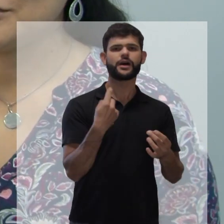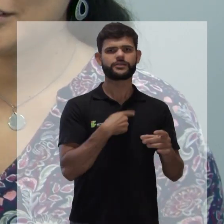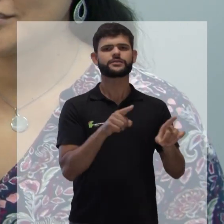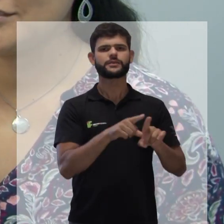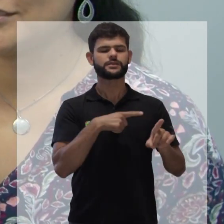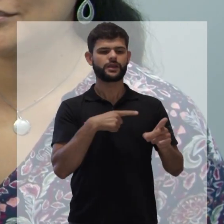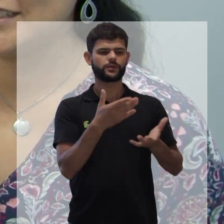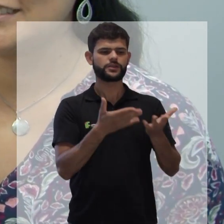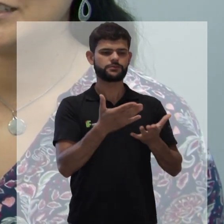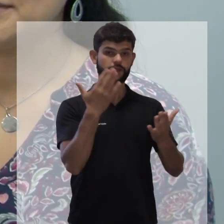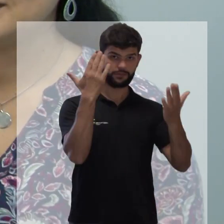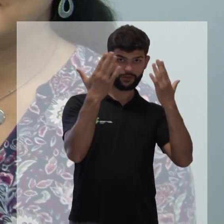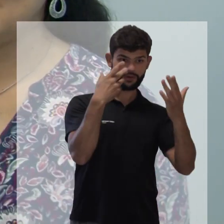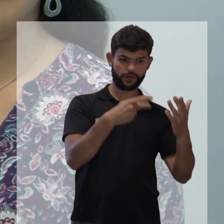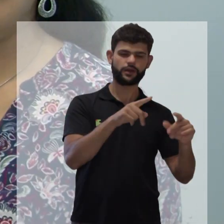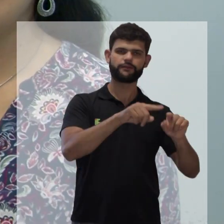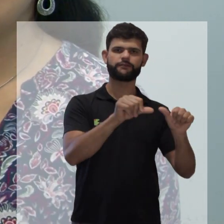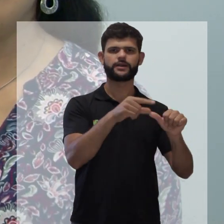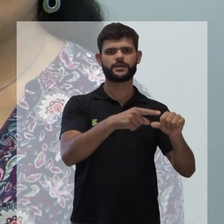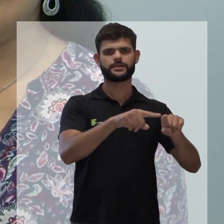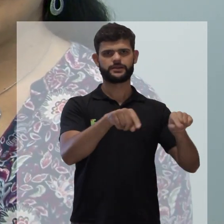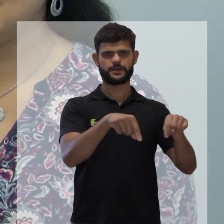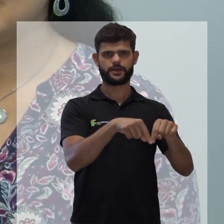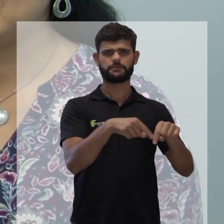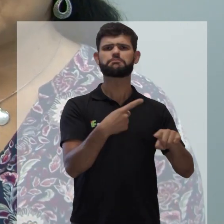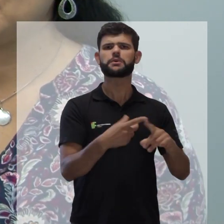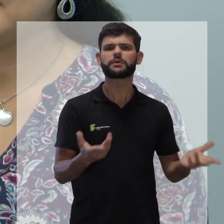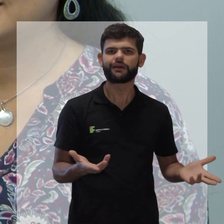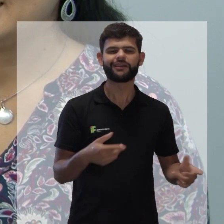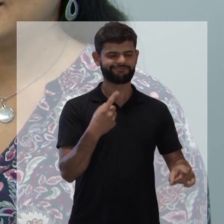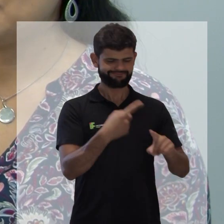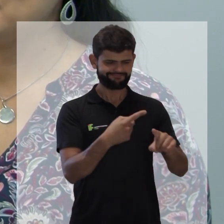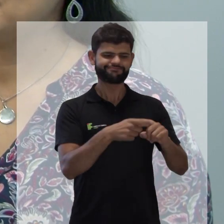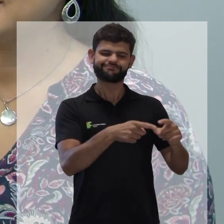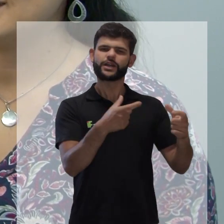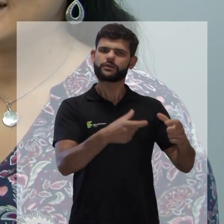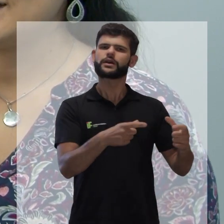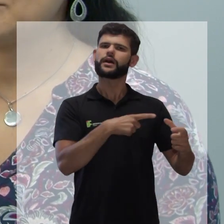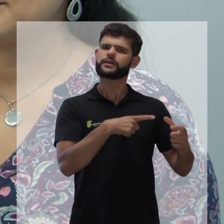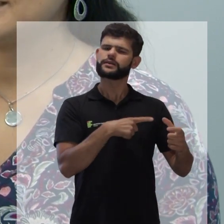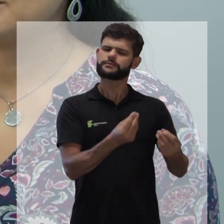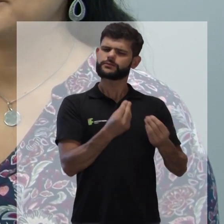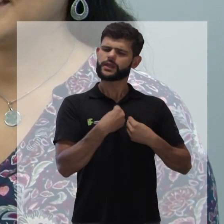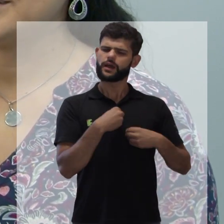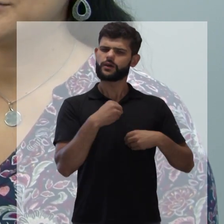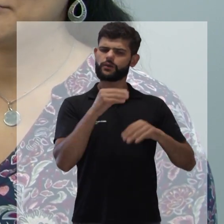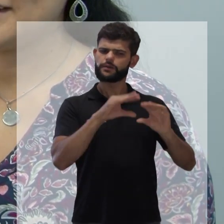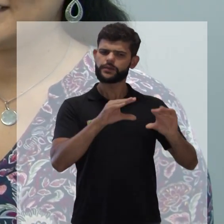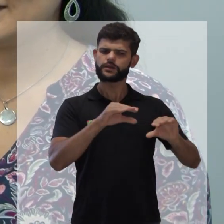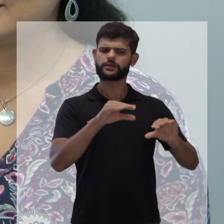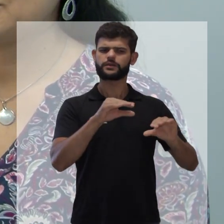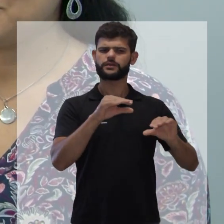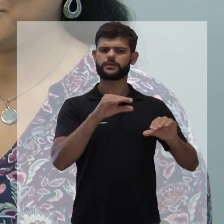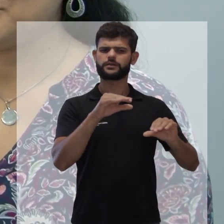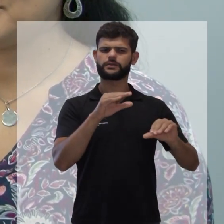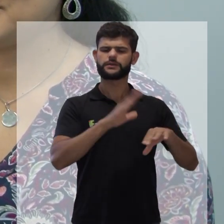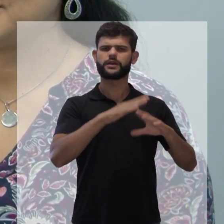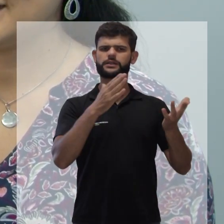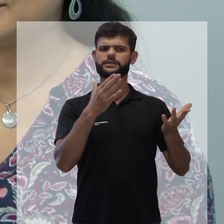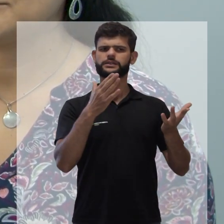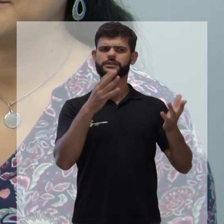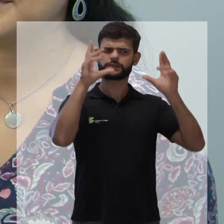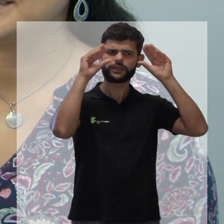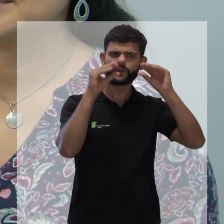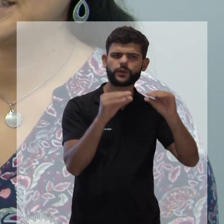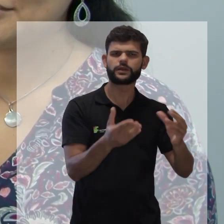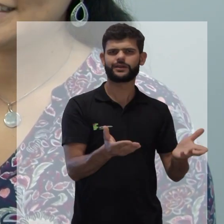atendimentos psicológicos dos estudantes também são realizados nessa sala, né, por oportunizar um ambiente com mais conforto,